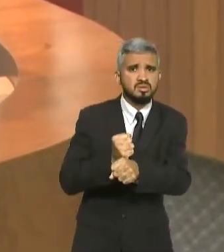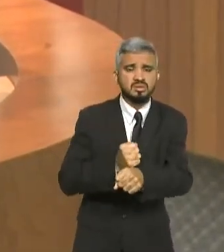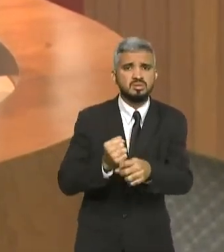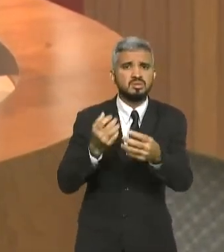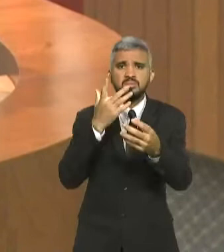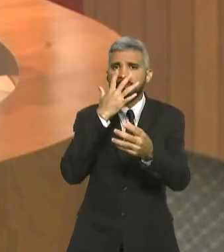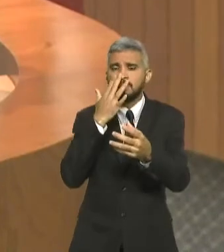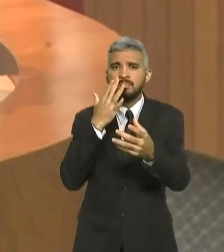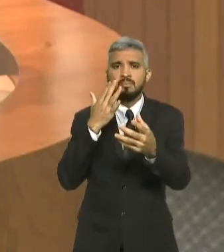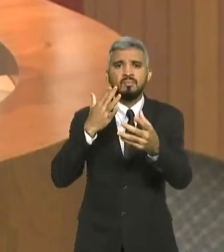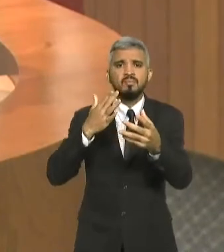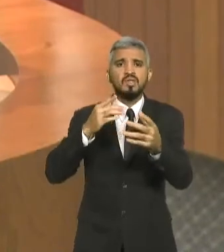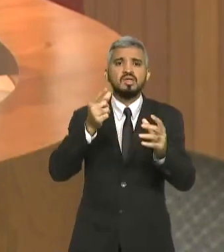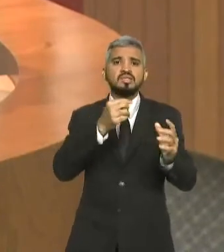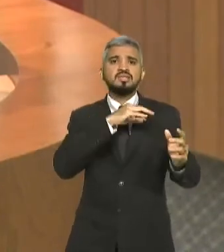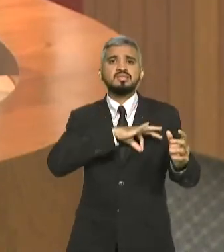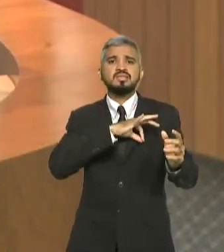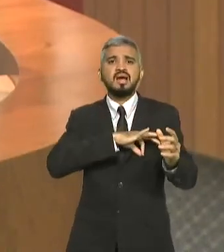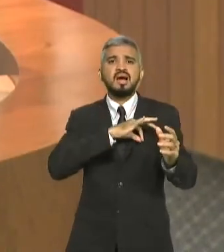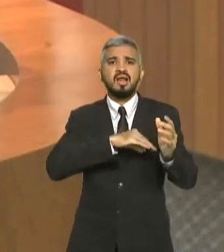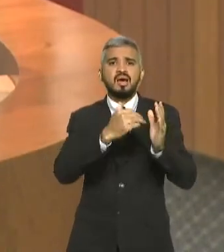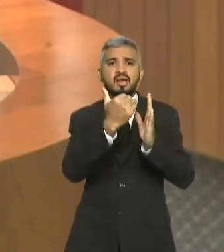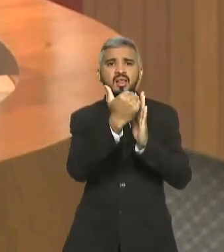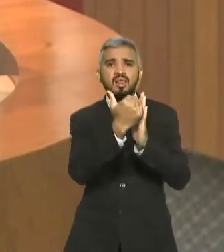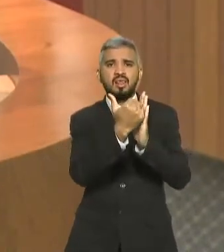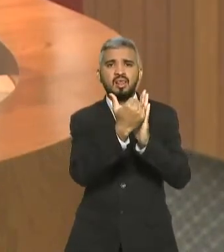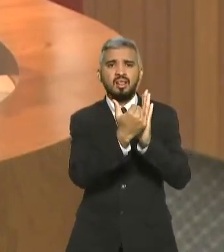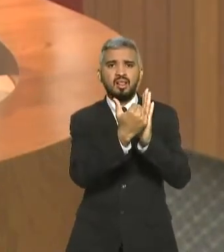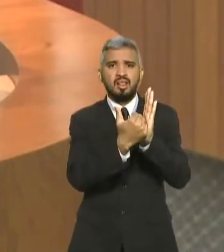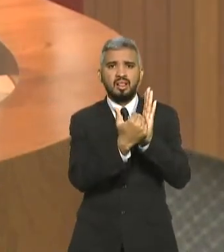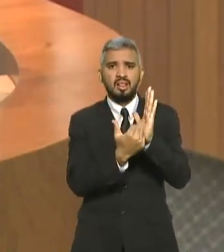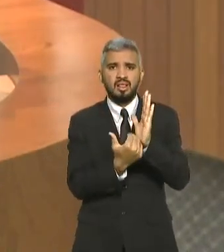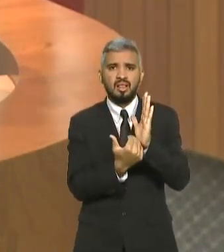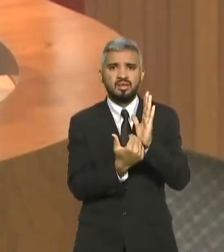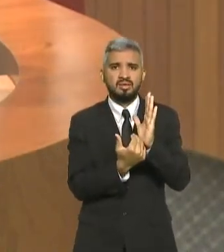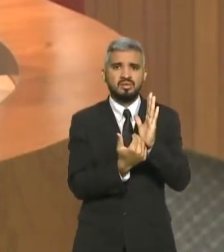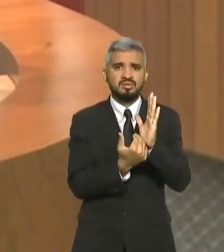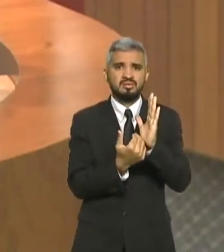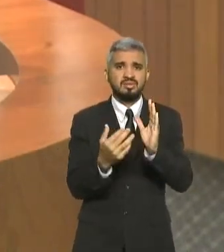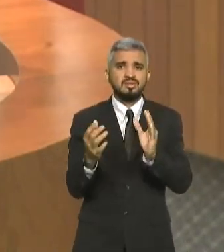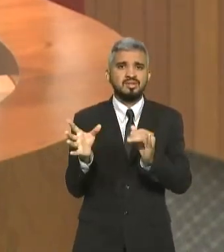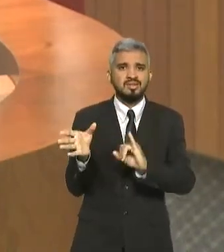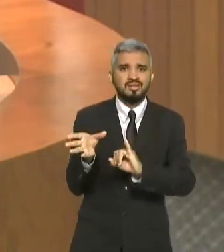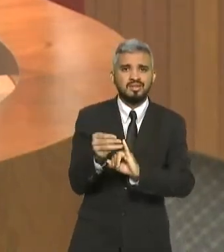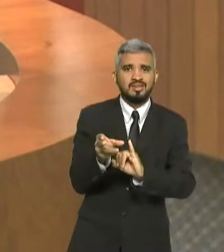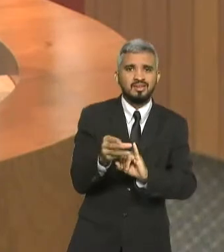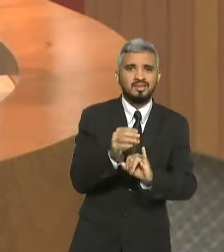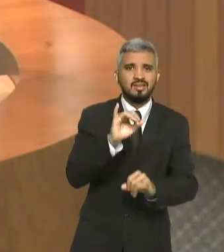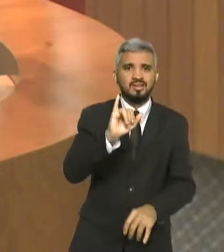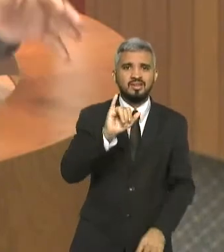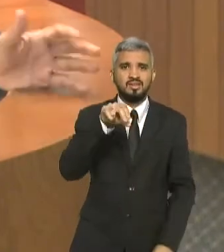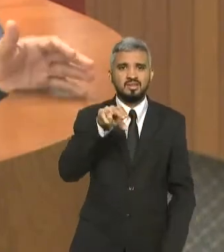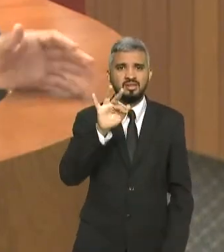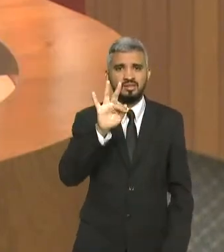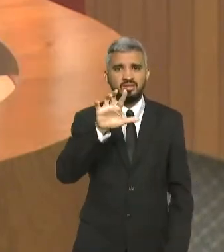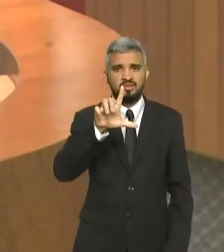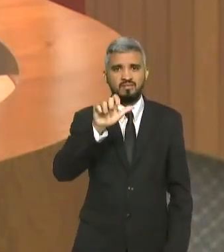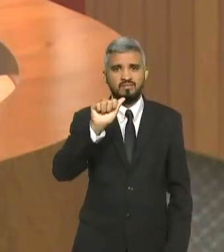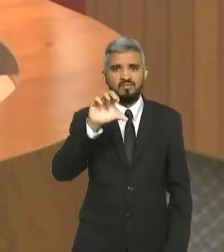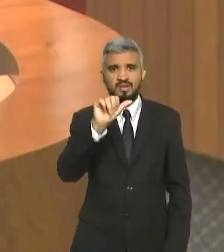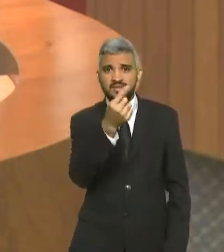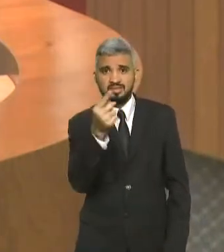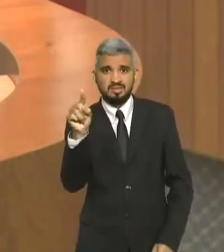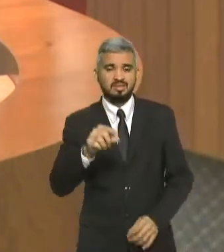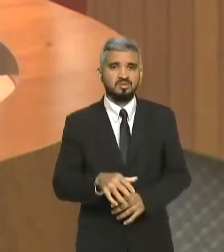corroído pela inflação. O servidor ganhava R$ 2.000 há 7 anos,